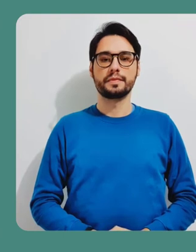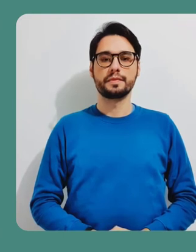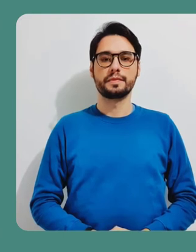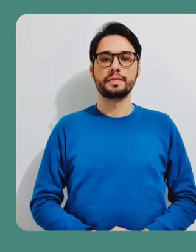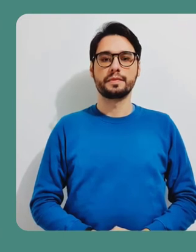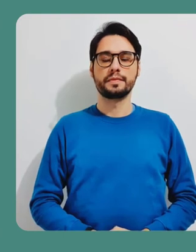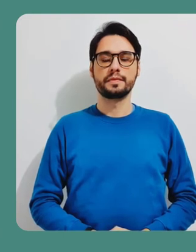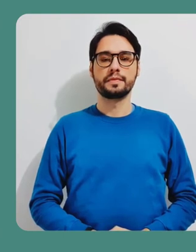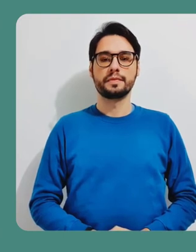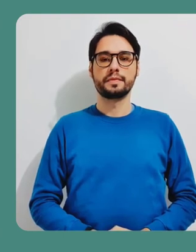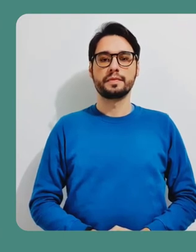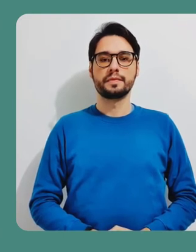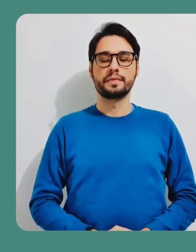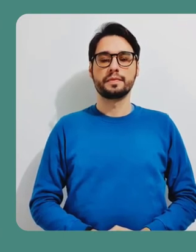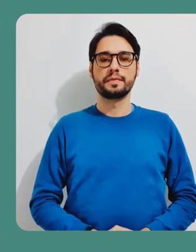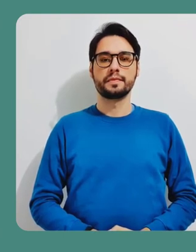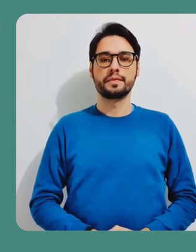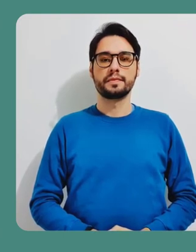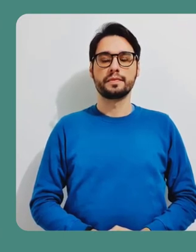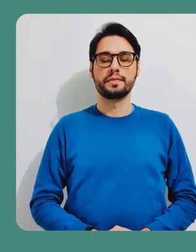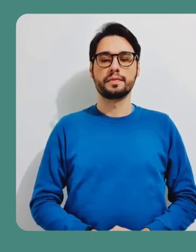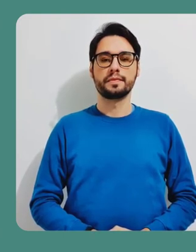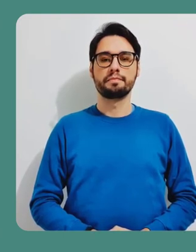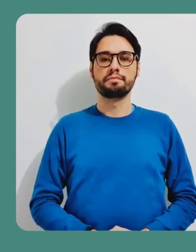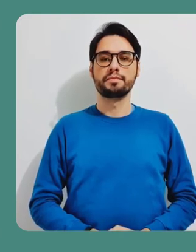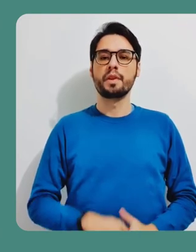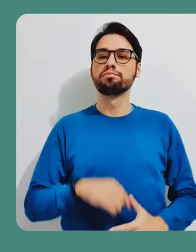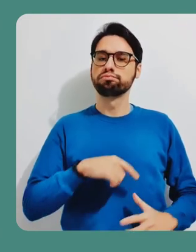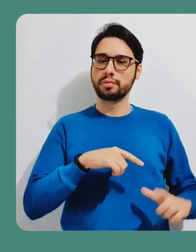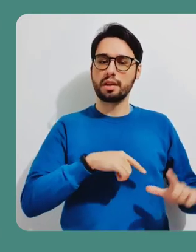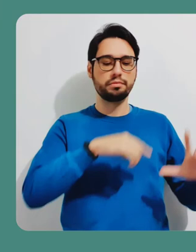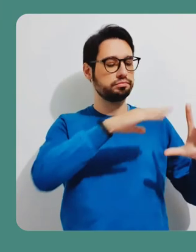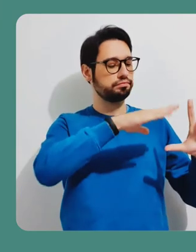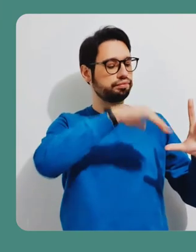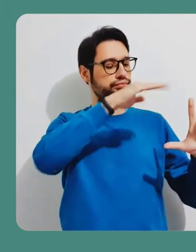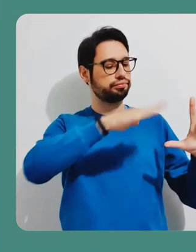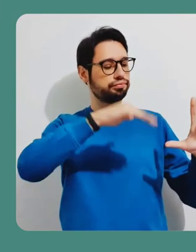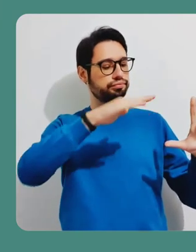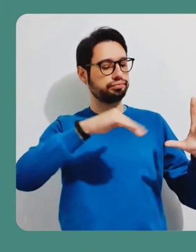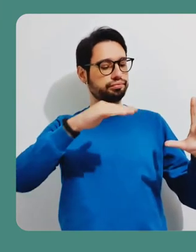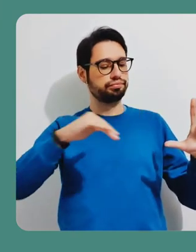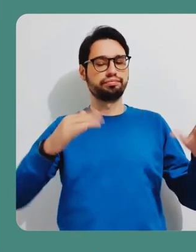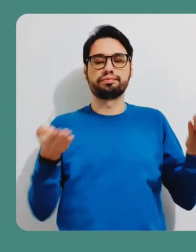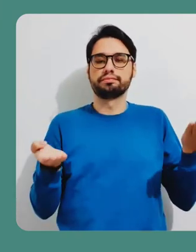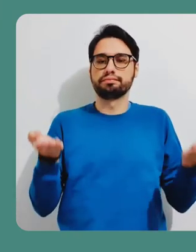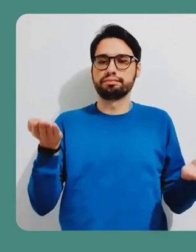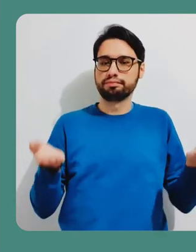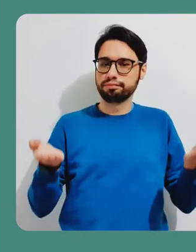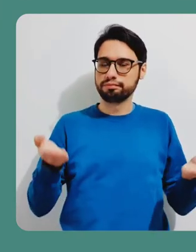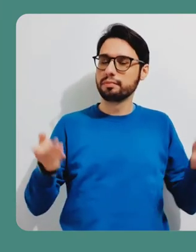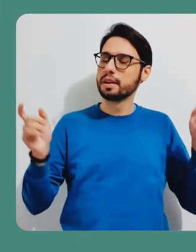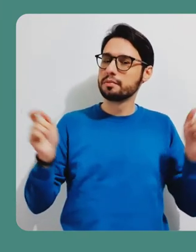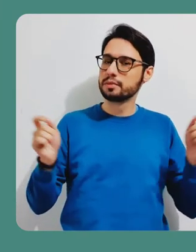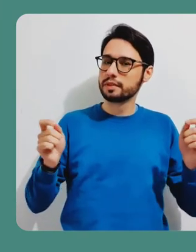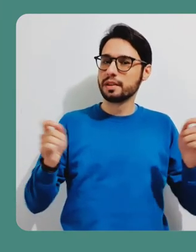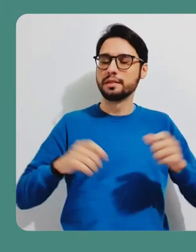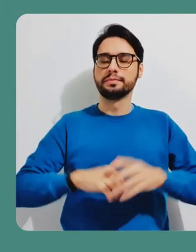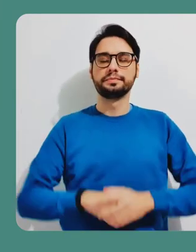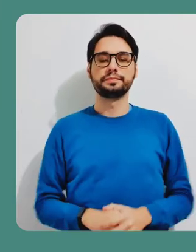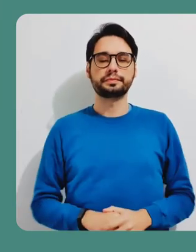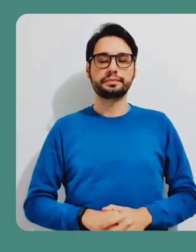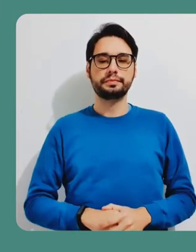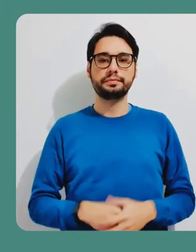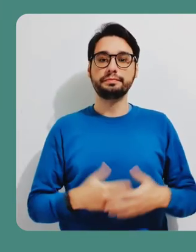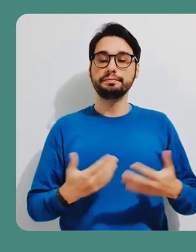seja bem vindo ao podcast do npc de ar aqui você vai aprender sobre o